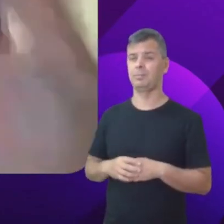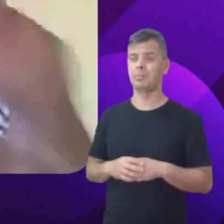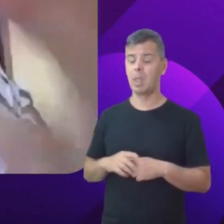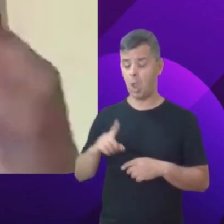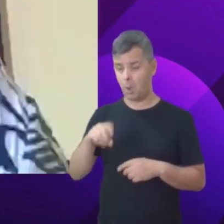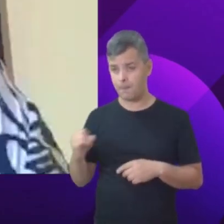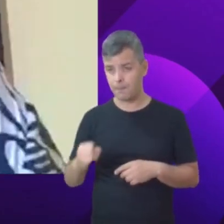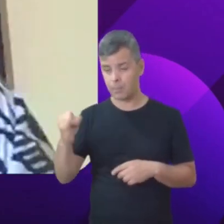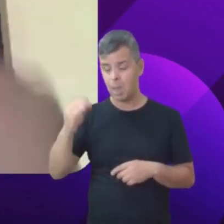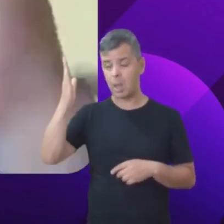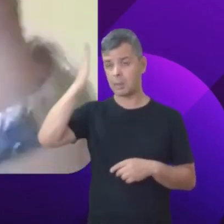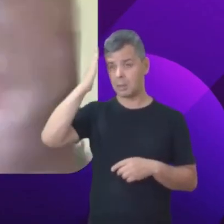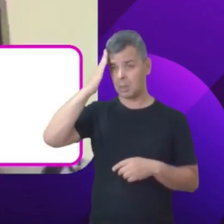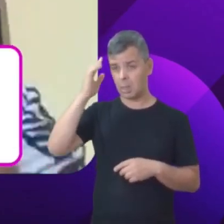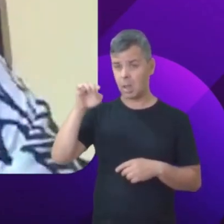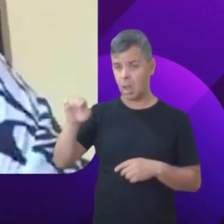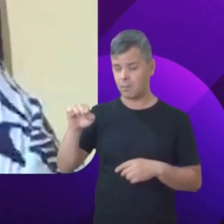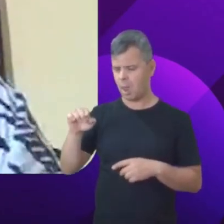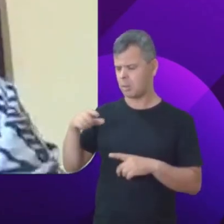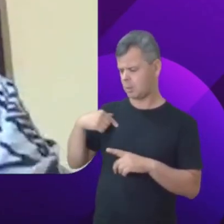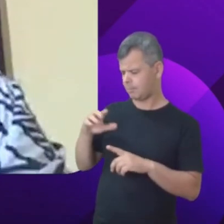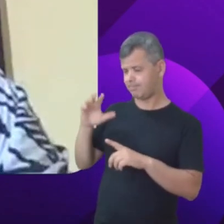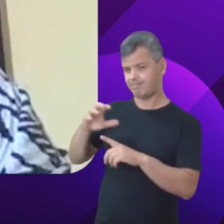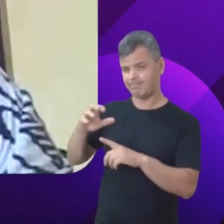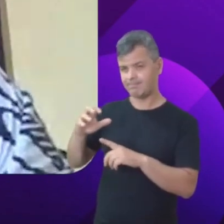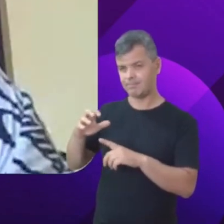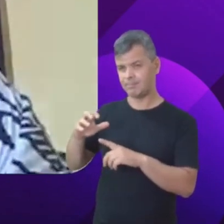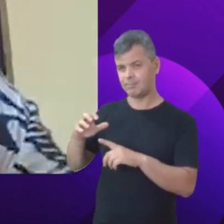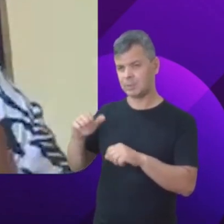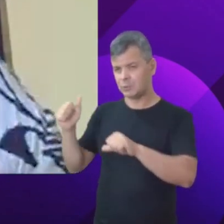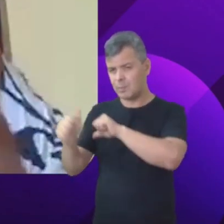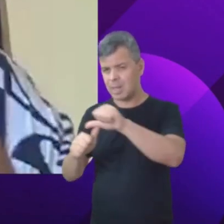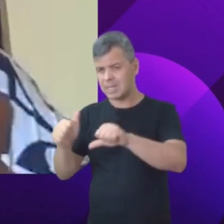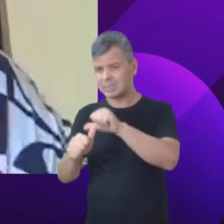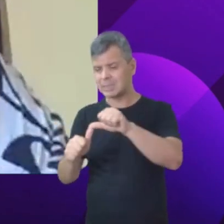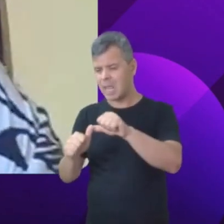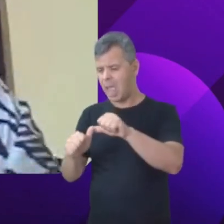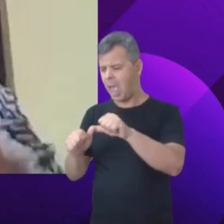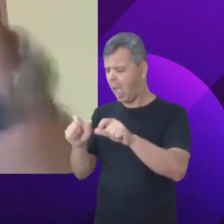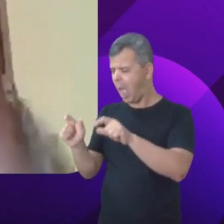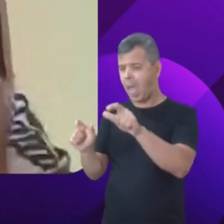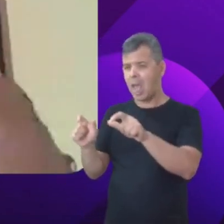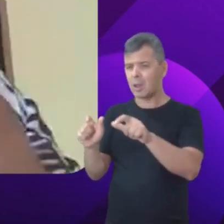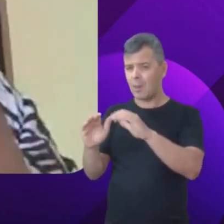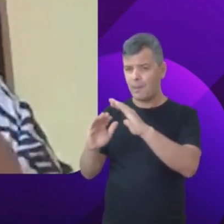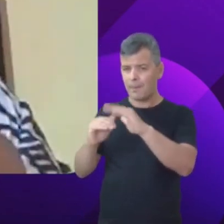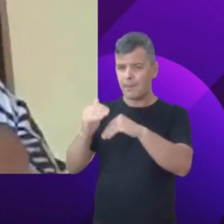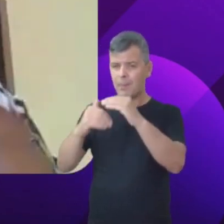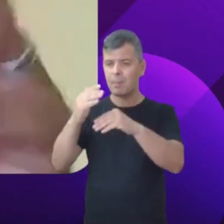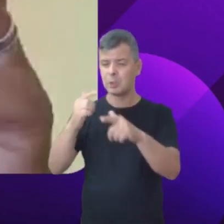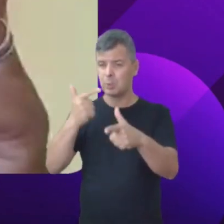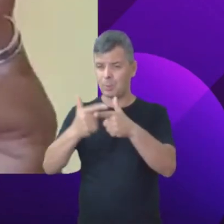o importante a gente compreender é que essa tentativa de transformar as siglas como um processo